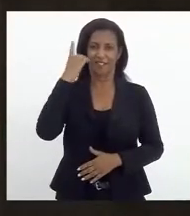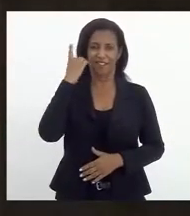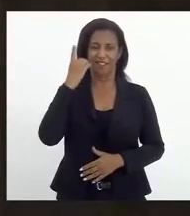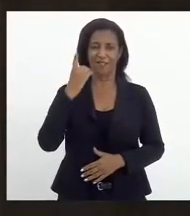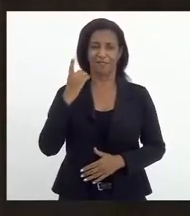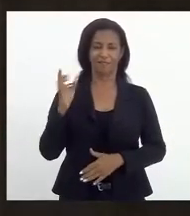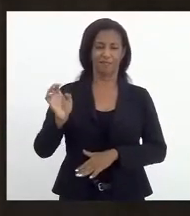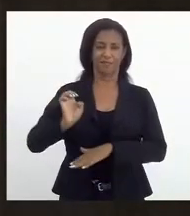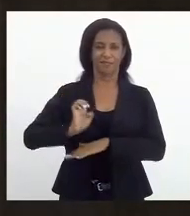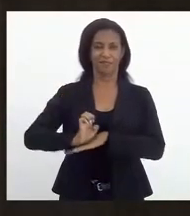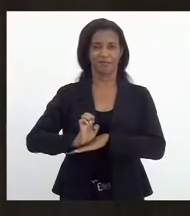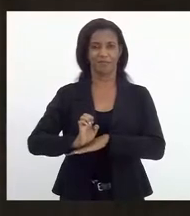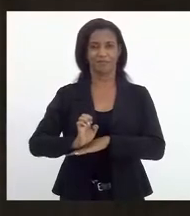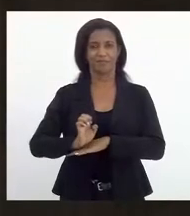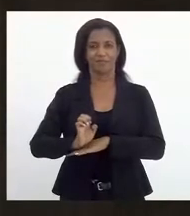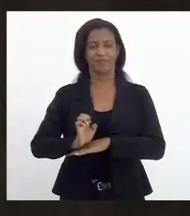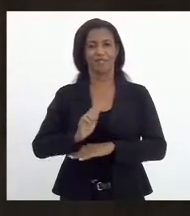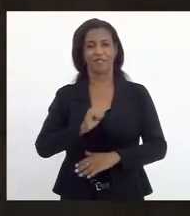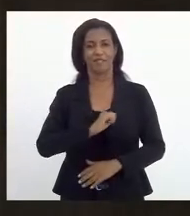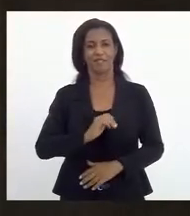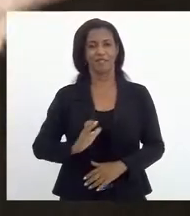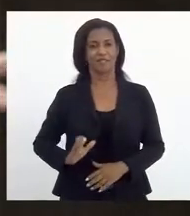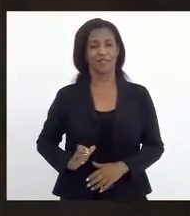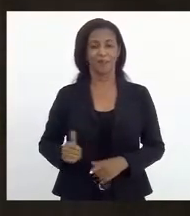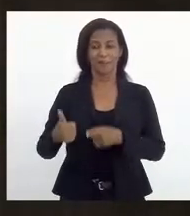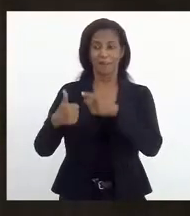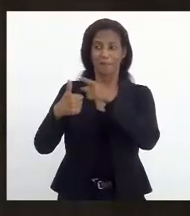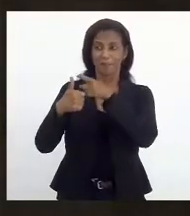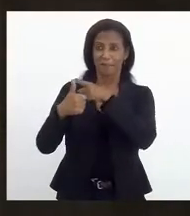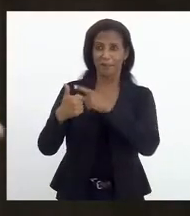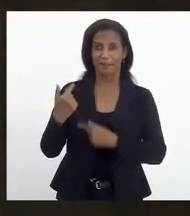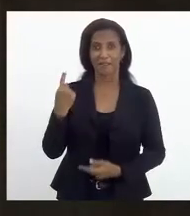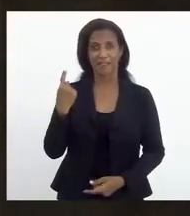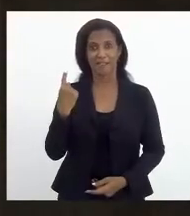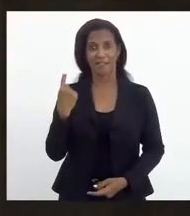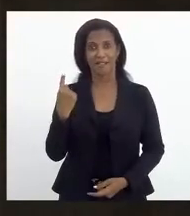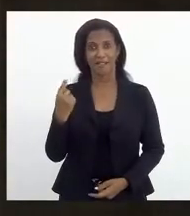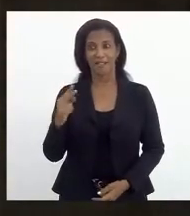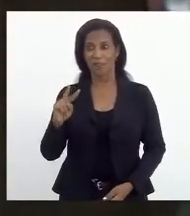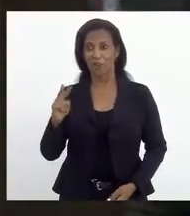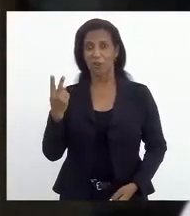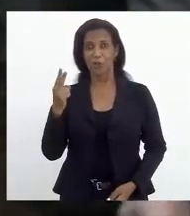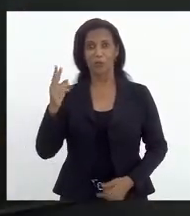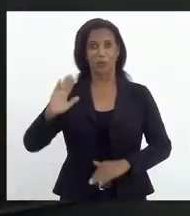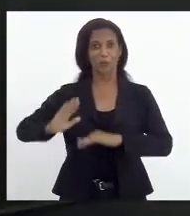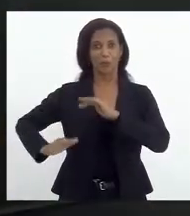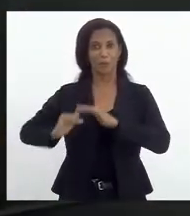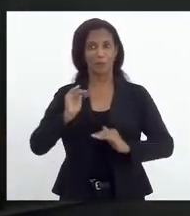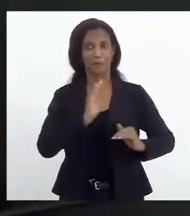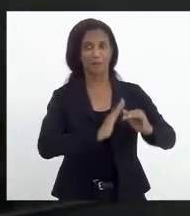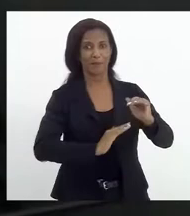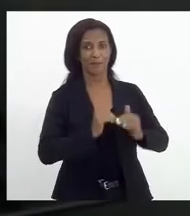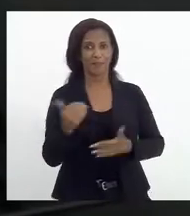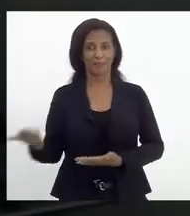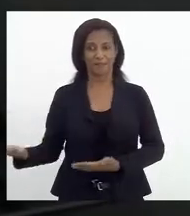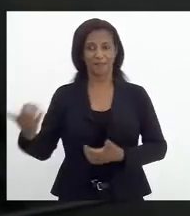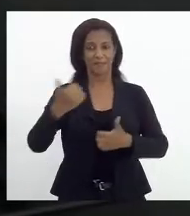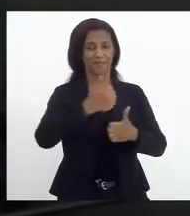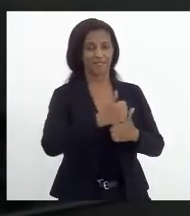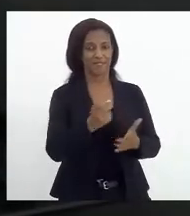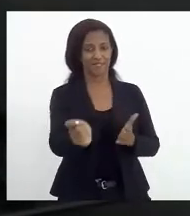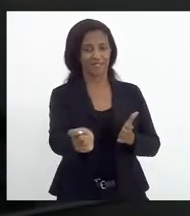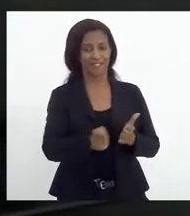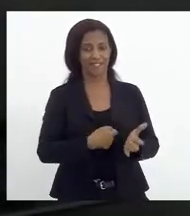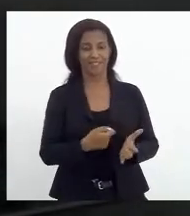deputado estadual André Siciliano. Primeira vez que um dublê vem à Assembleia a sancionar uma